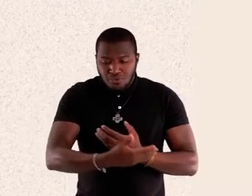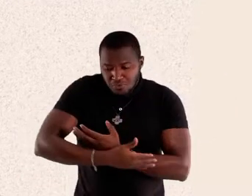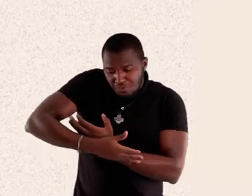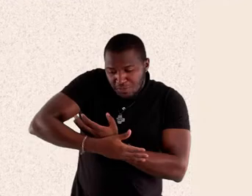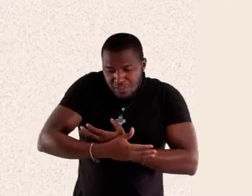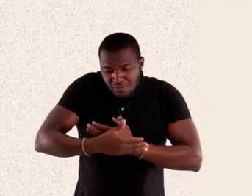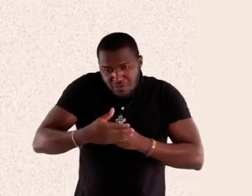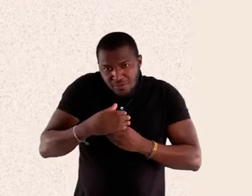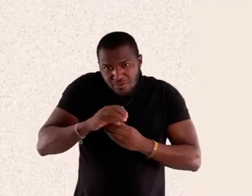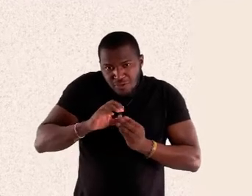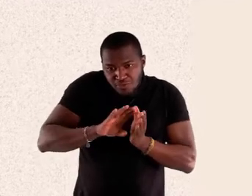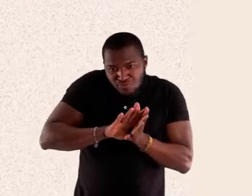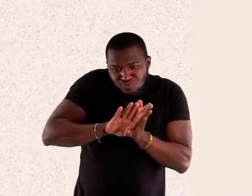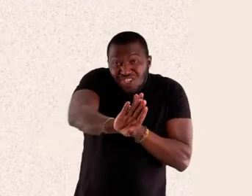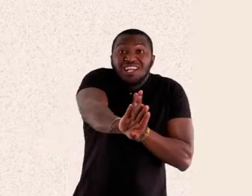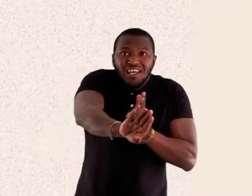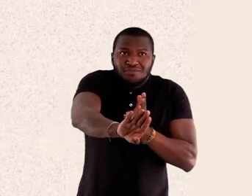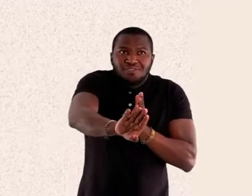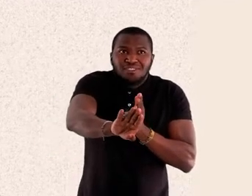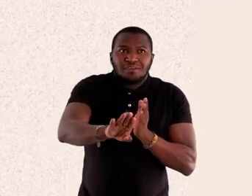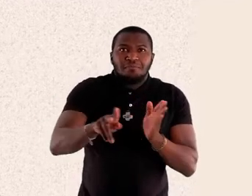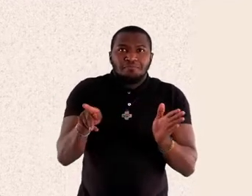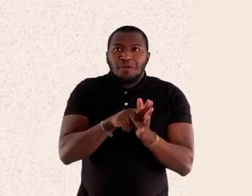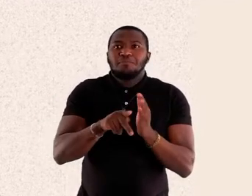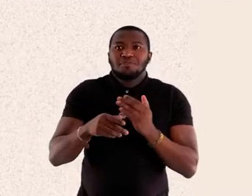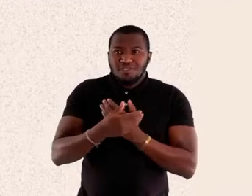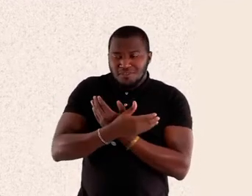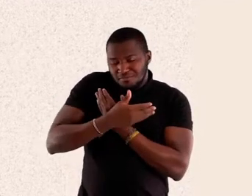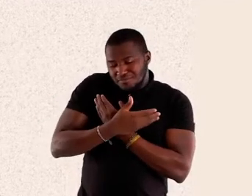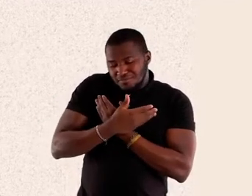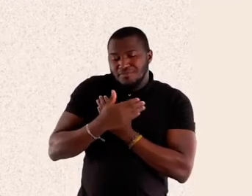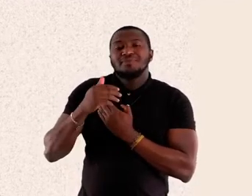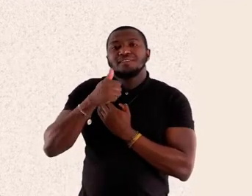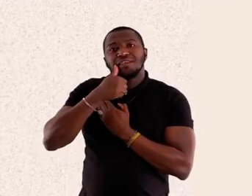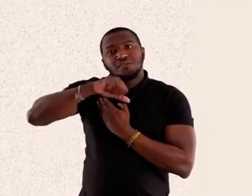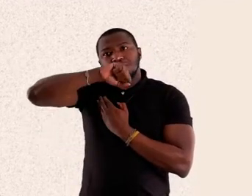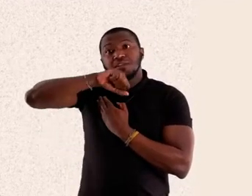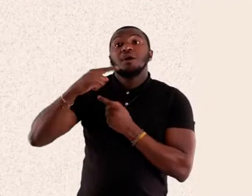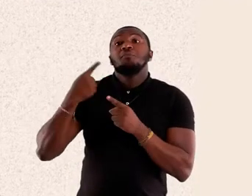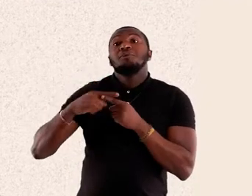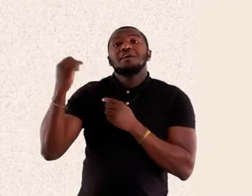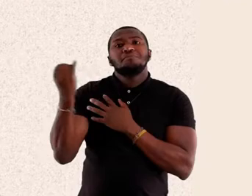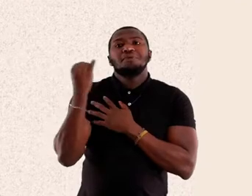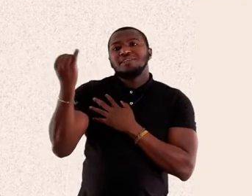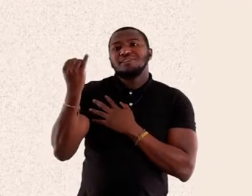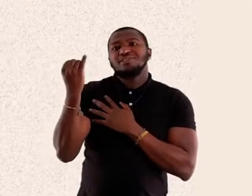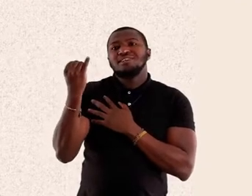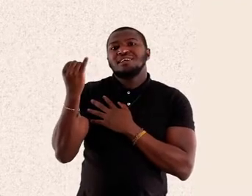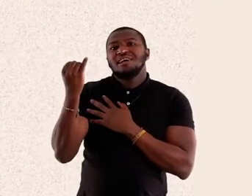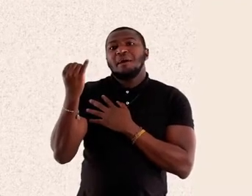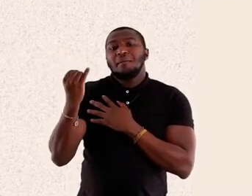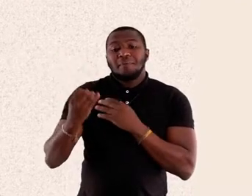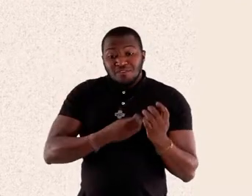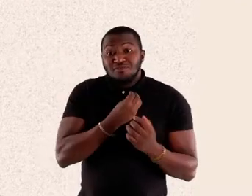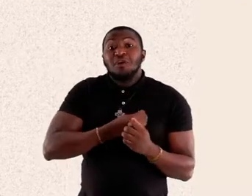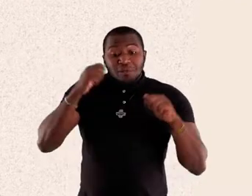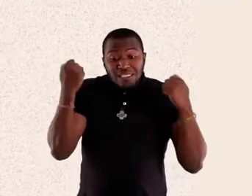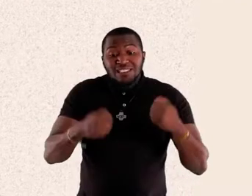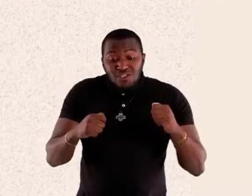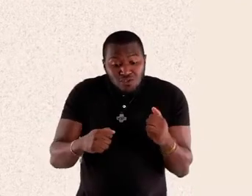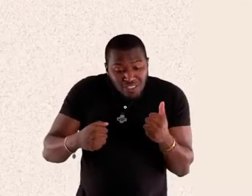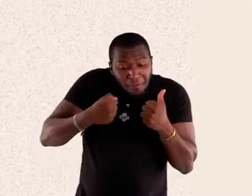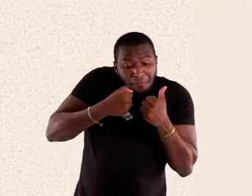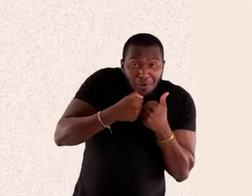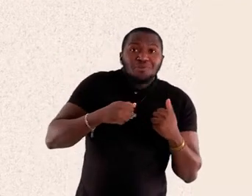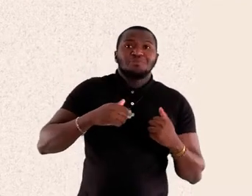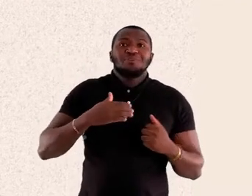né próximo das Mães porque porque isso é extremamente importante é uma questão de sobrevivência eu preciso estar